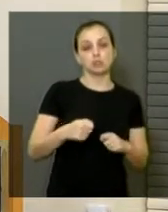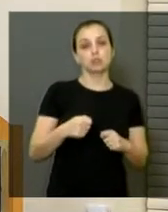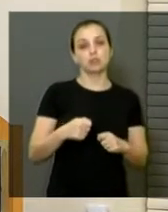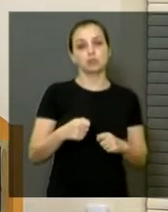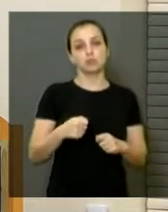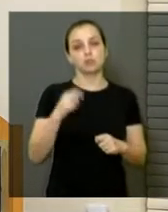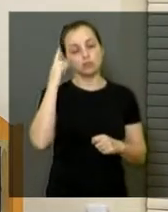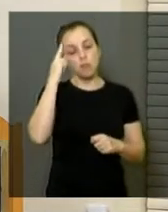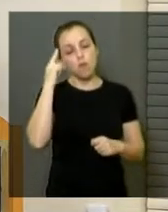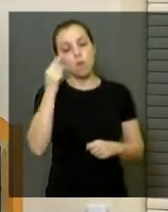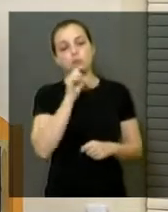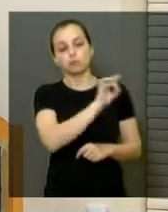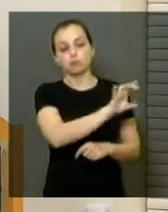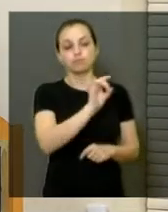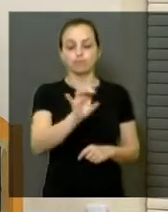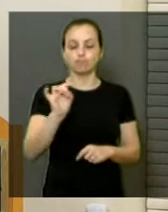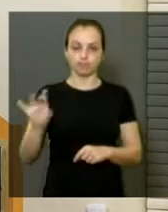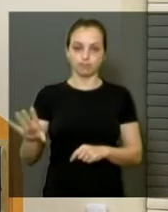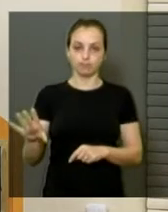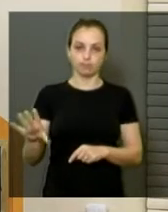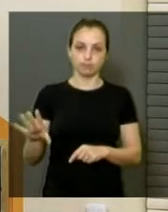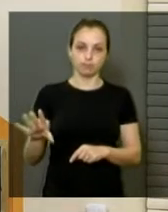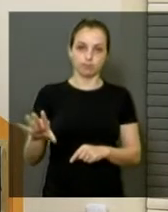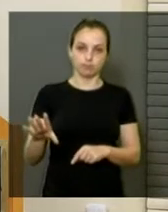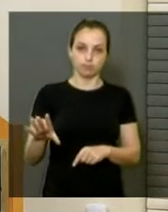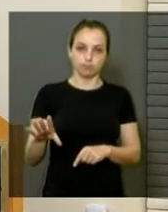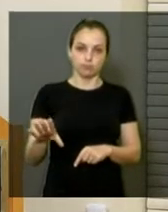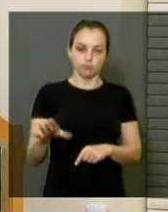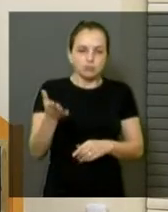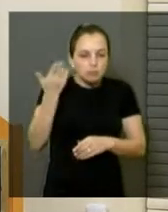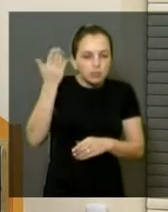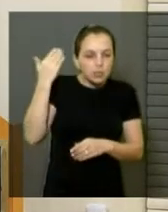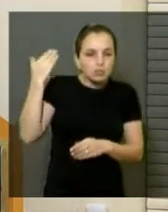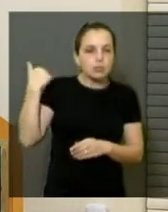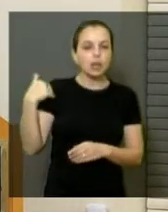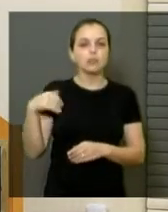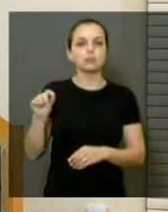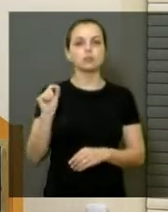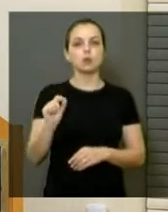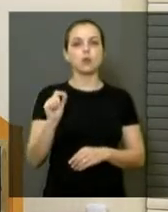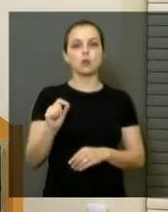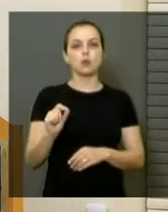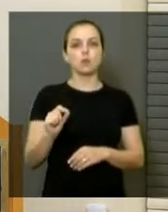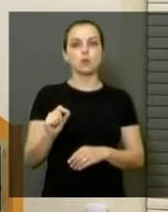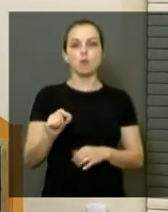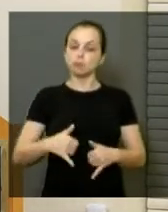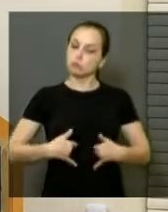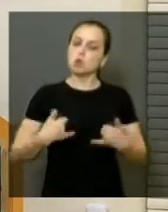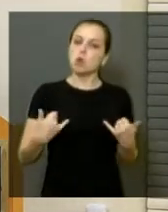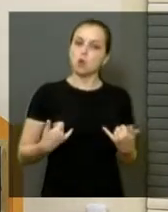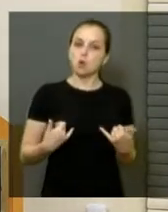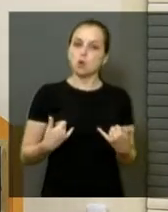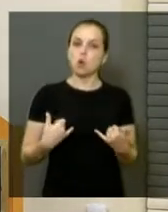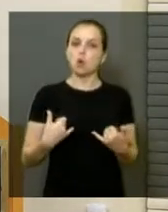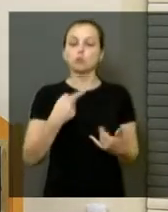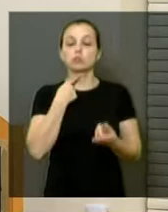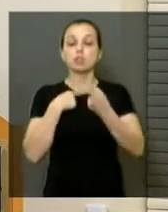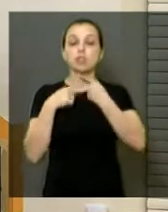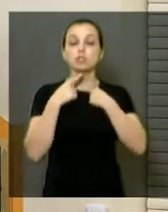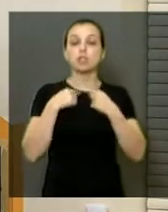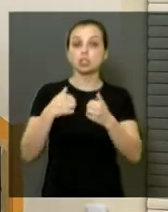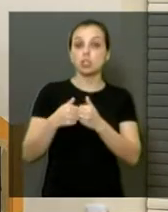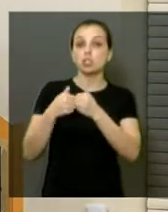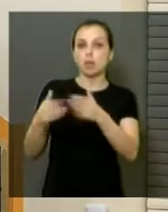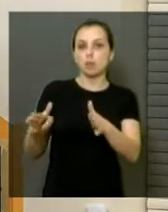nós. Porque, assim, há pouco tempo atrás, não muito tempo atrás, por uma questão de capricho, ele demitiu toda a equipe